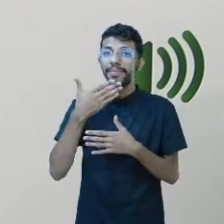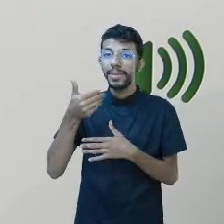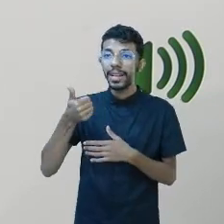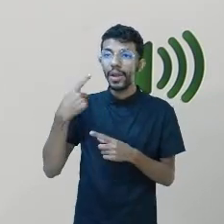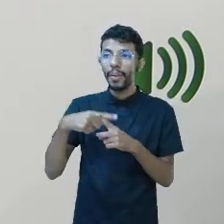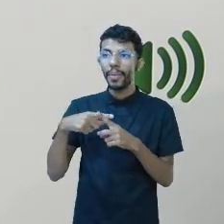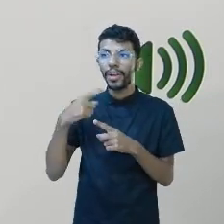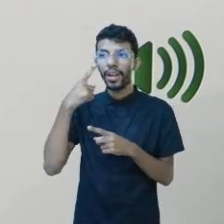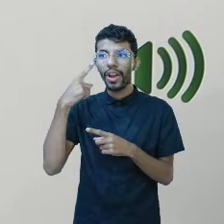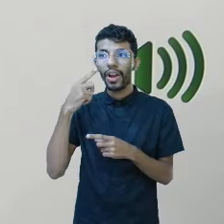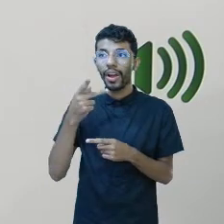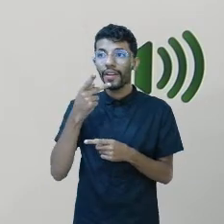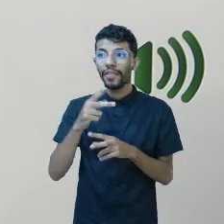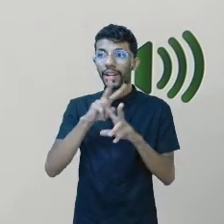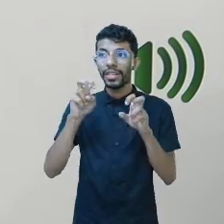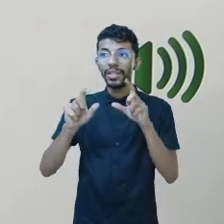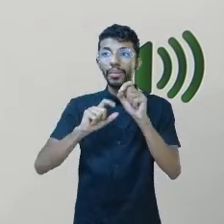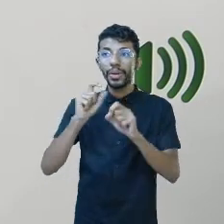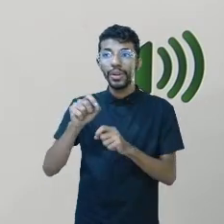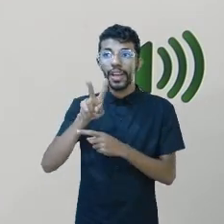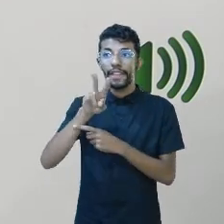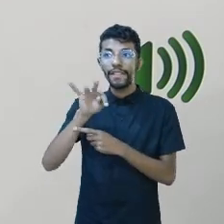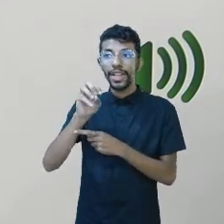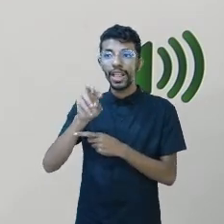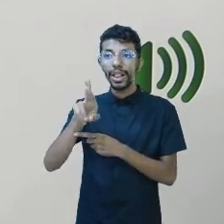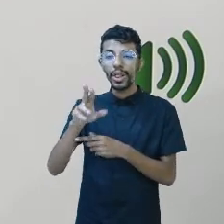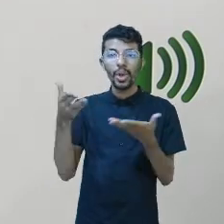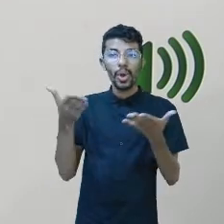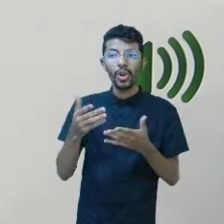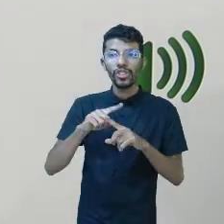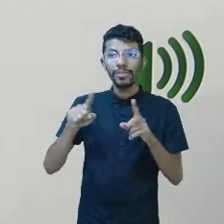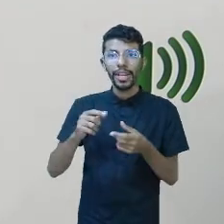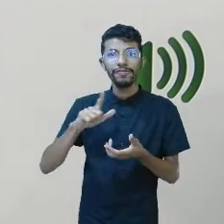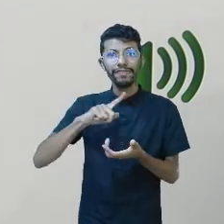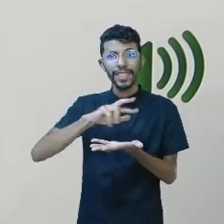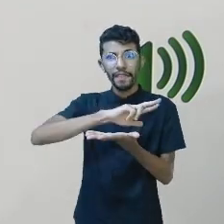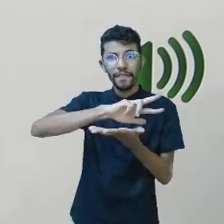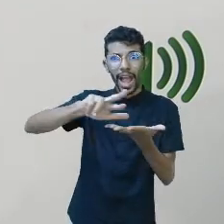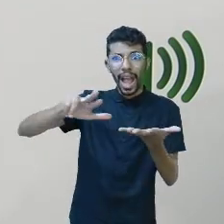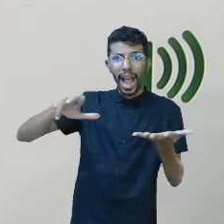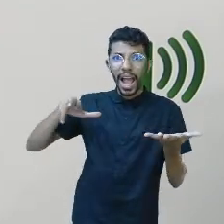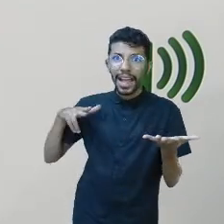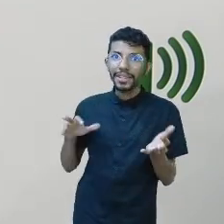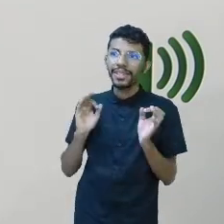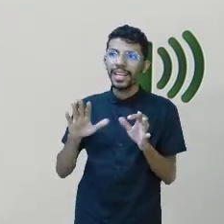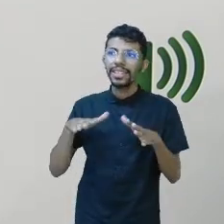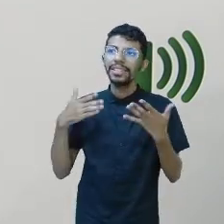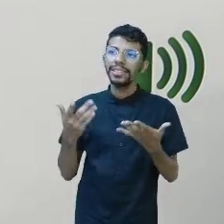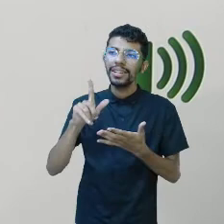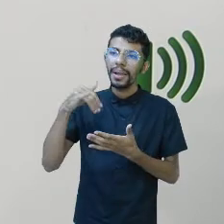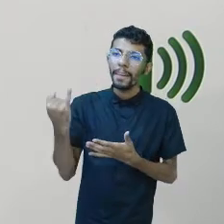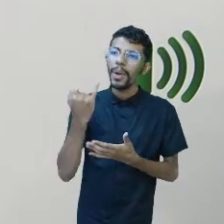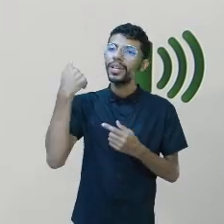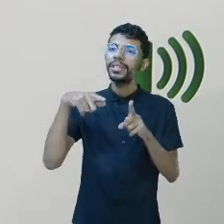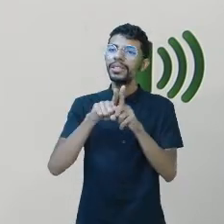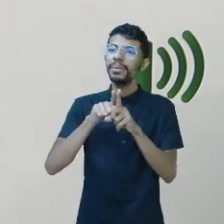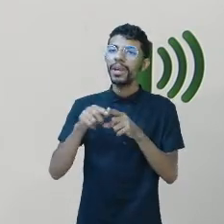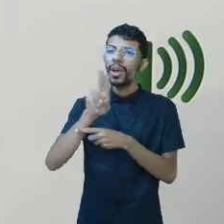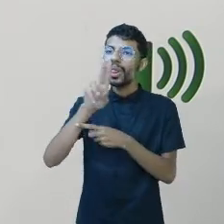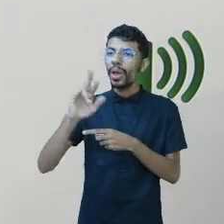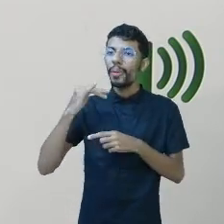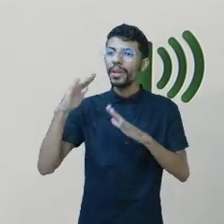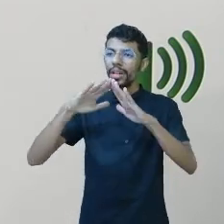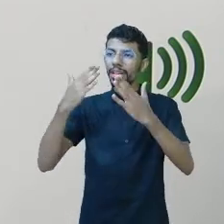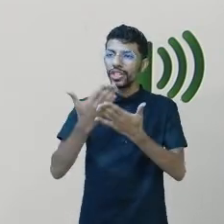Imagina, eu falei hoje sobre Vitor. Quantos Vitor tem, não é? Em toda a rede do Recife. Então, foi importante ele colocar o nome da escola, porque